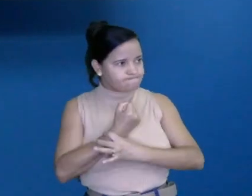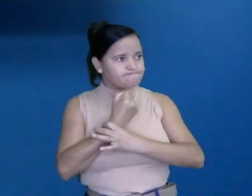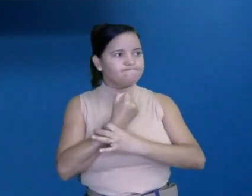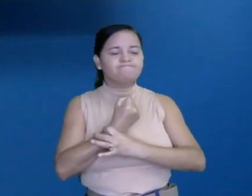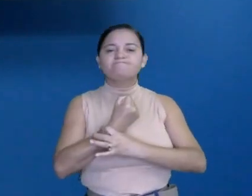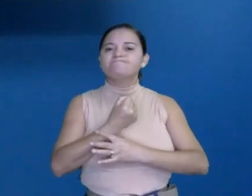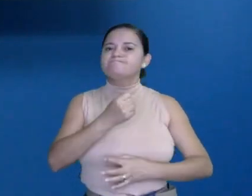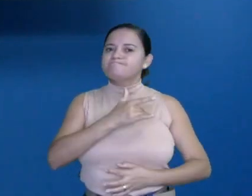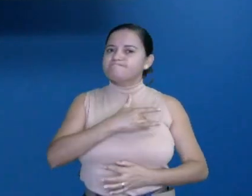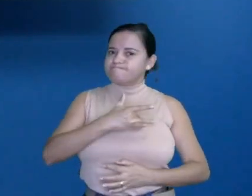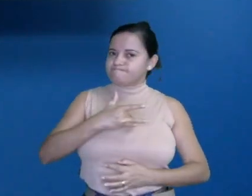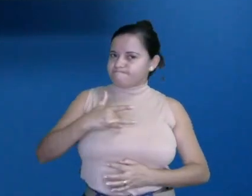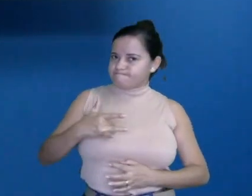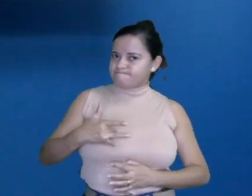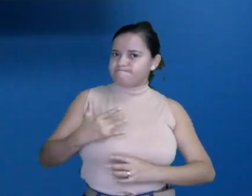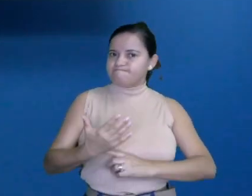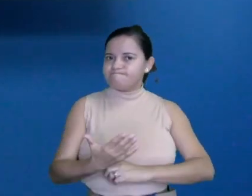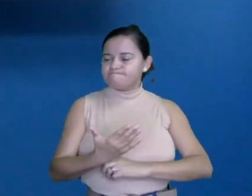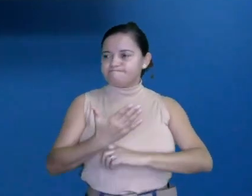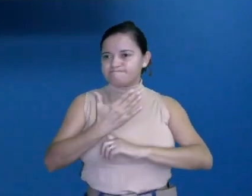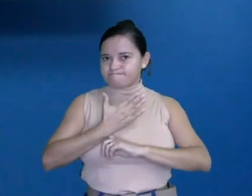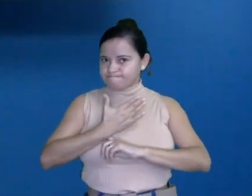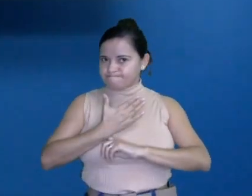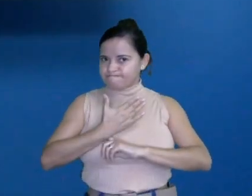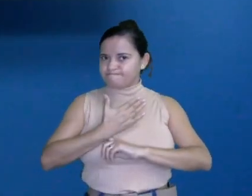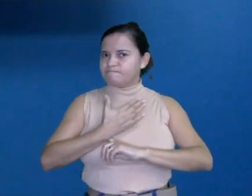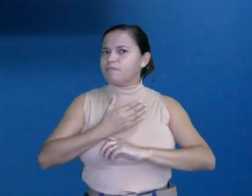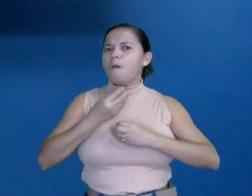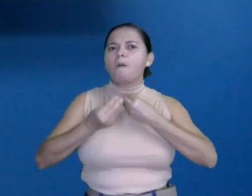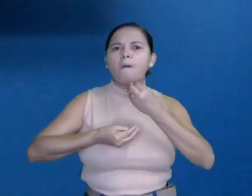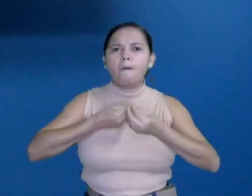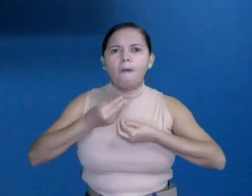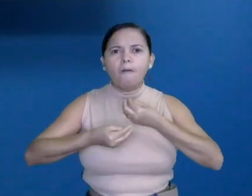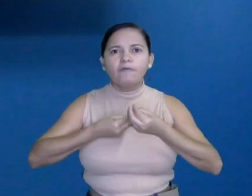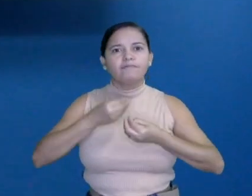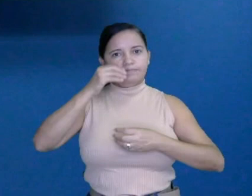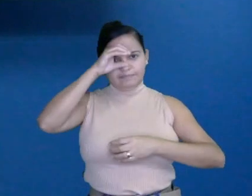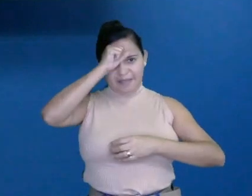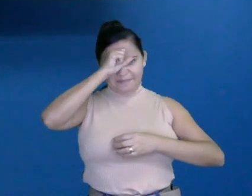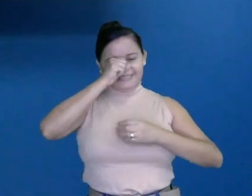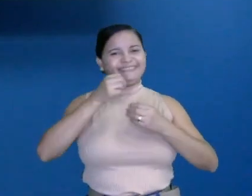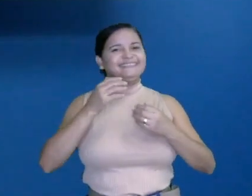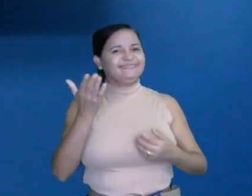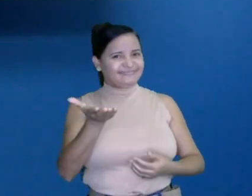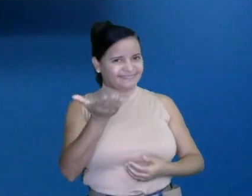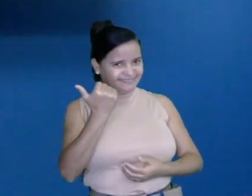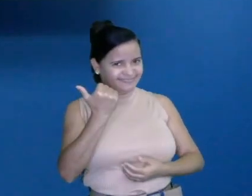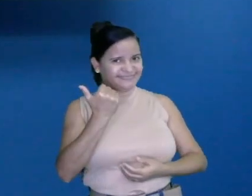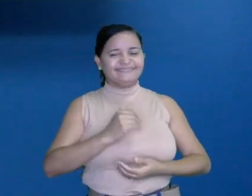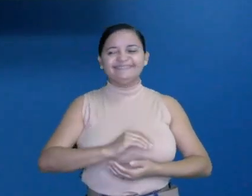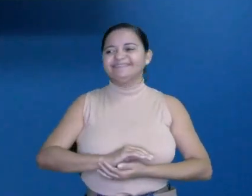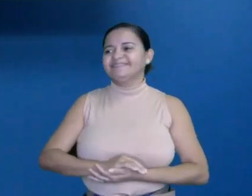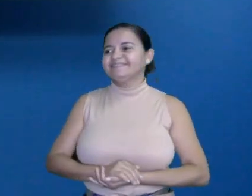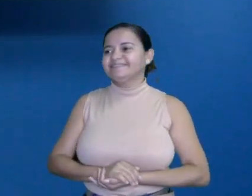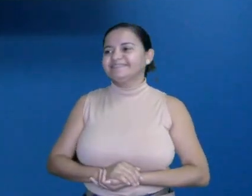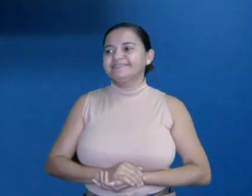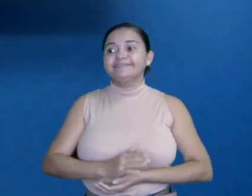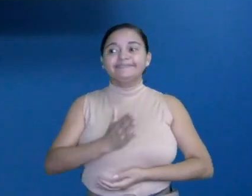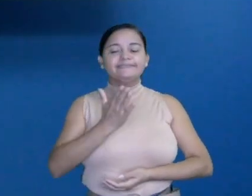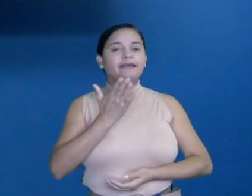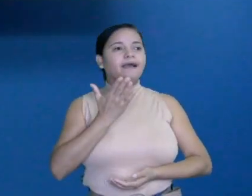gente vai entender como isso funciona no dia a dia, ok? Então vem comigo. A